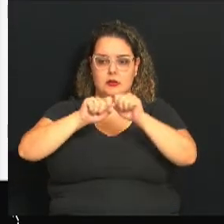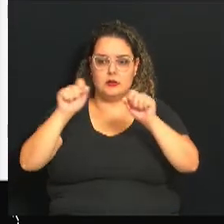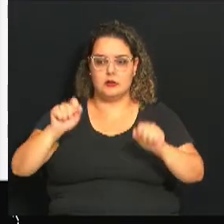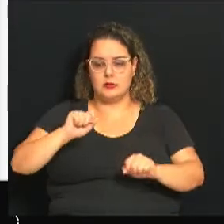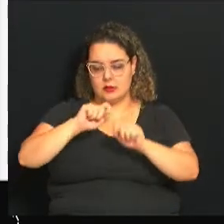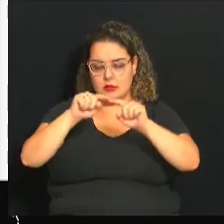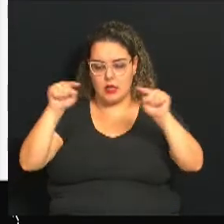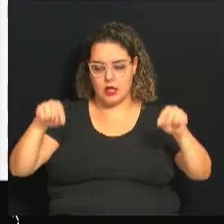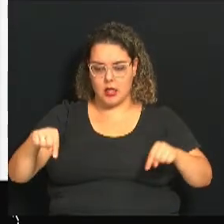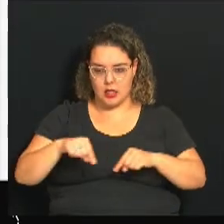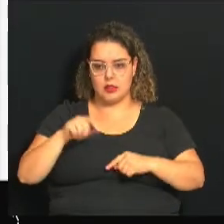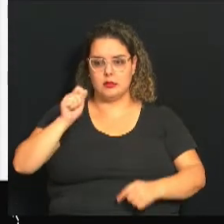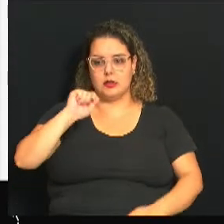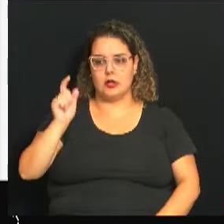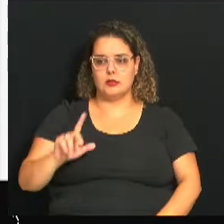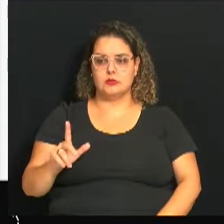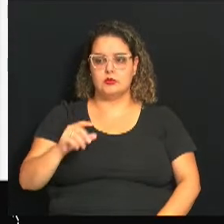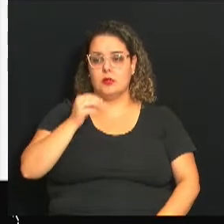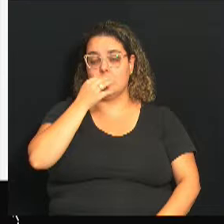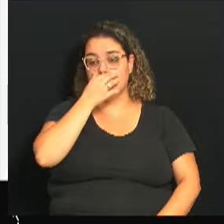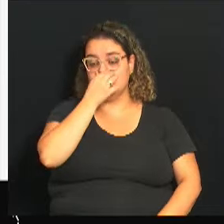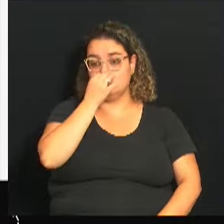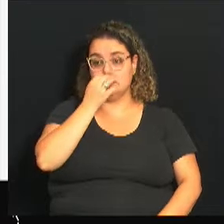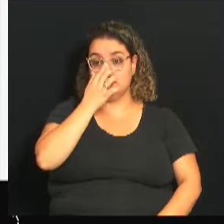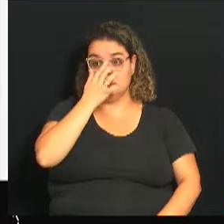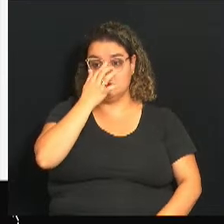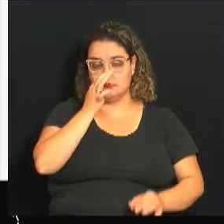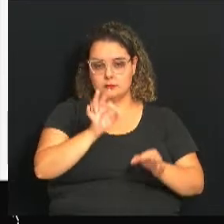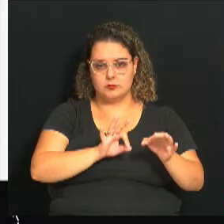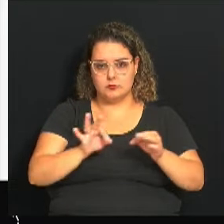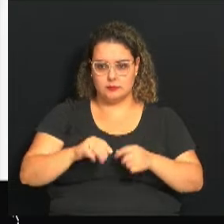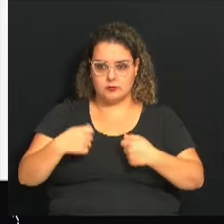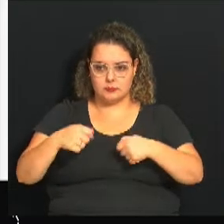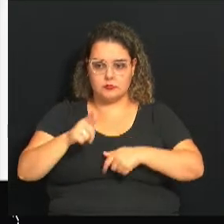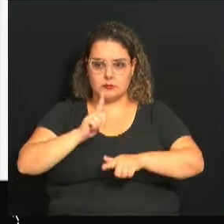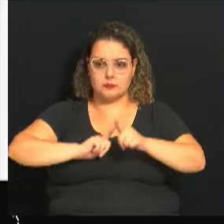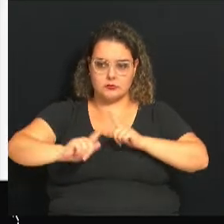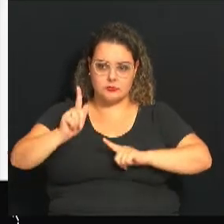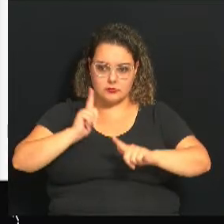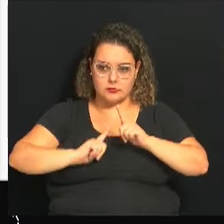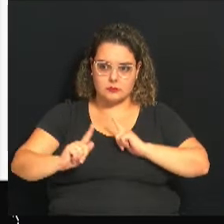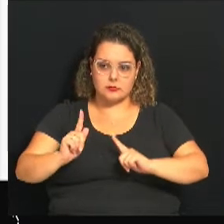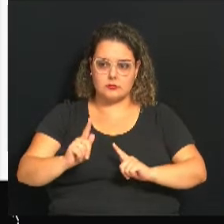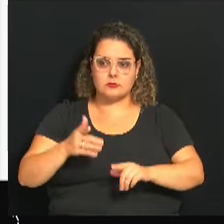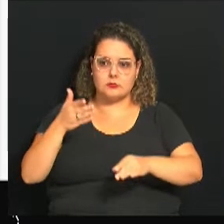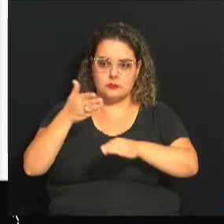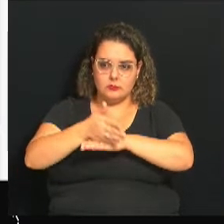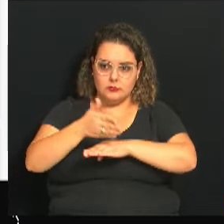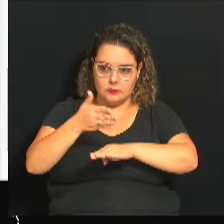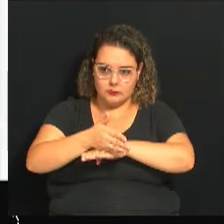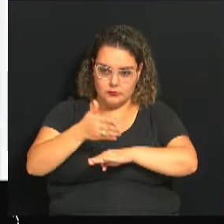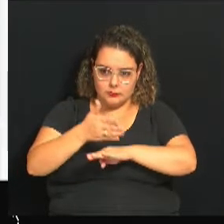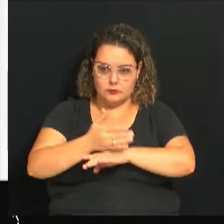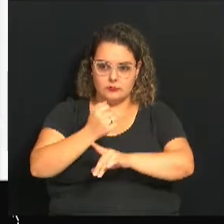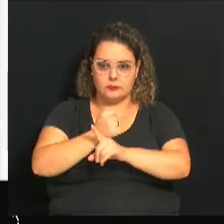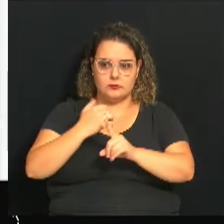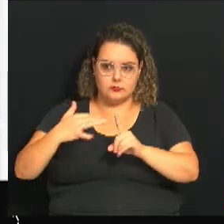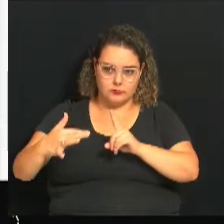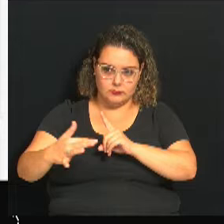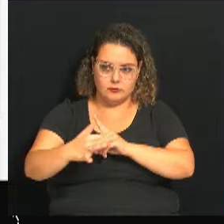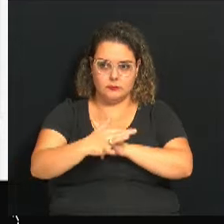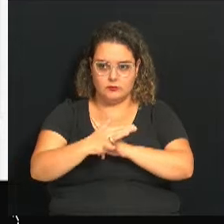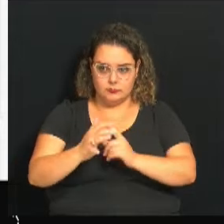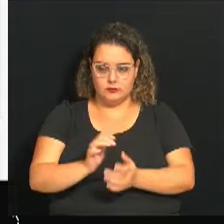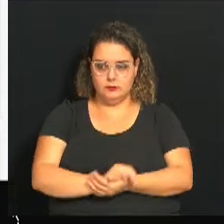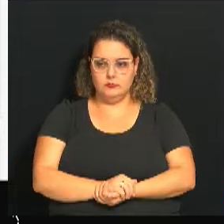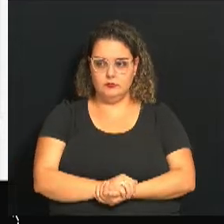tá? Então, o plano ele precisa de uma gestão, né, até participativa com a sociedade, a partir do momento que a